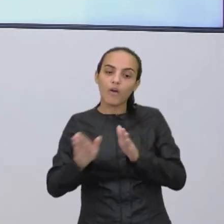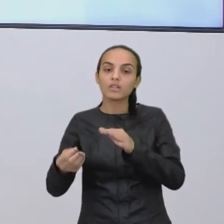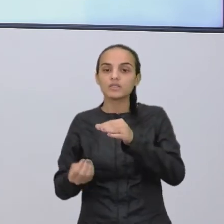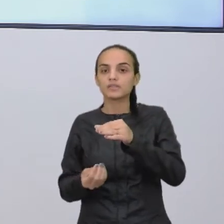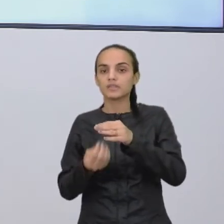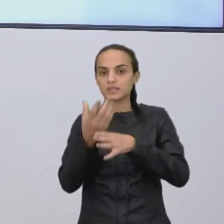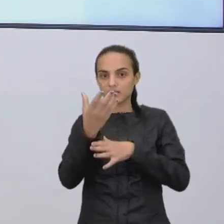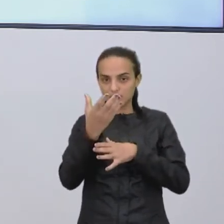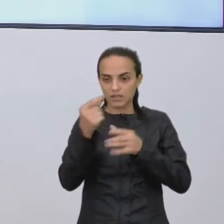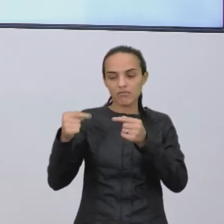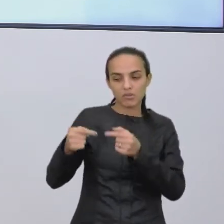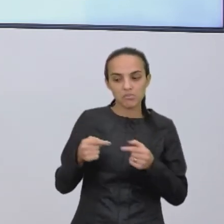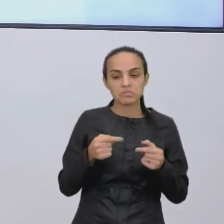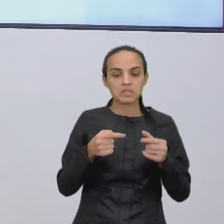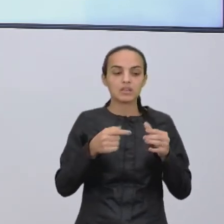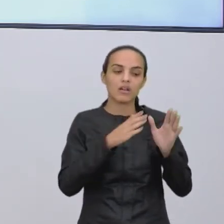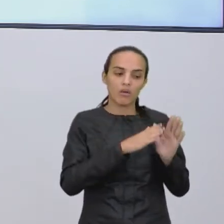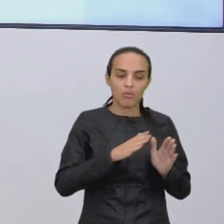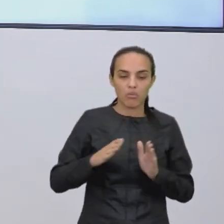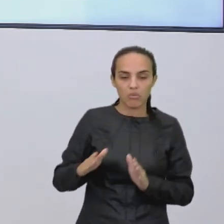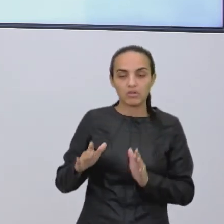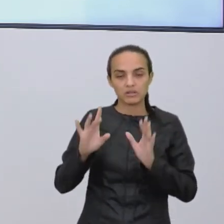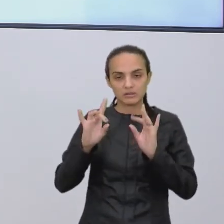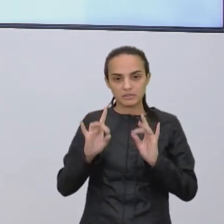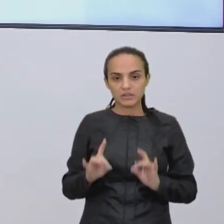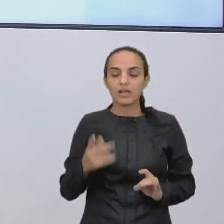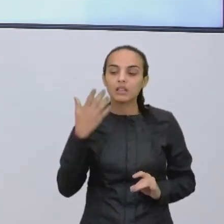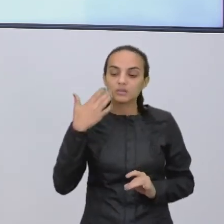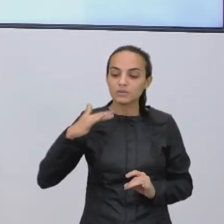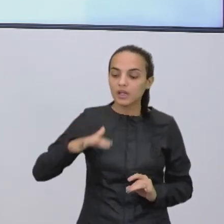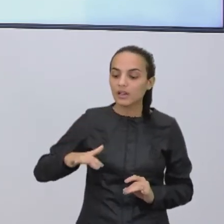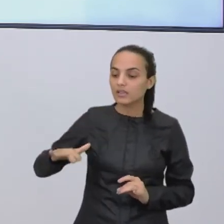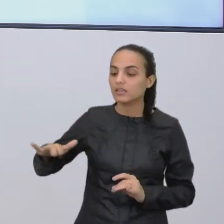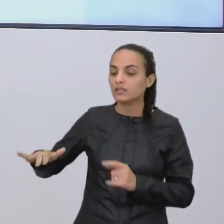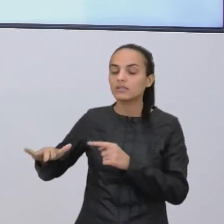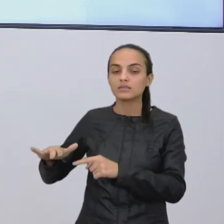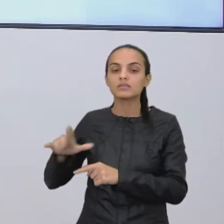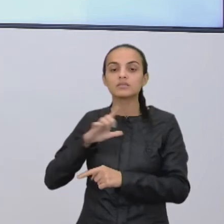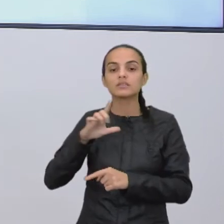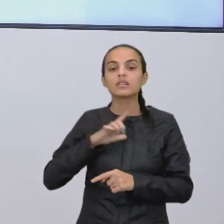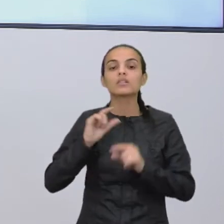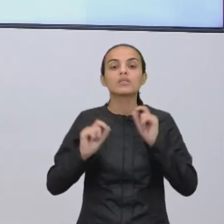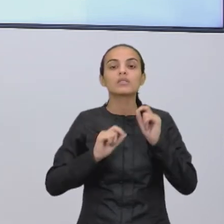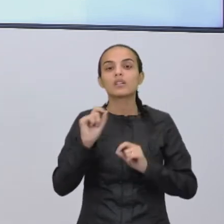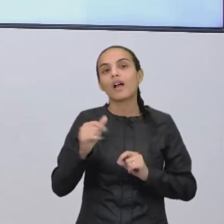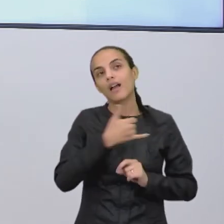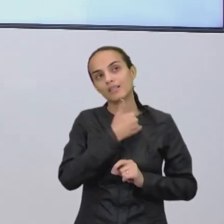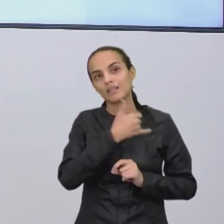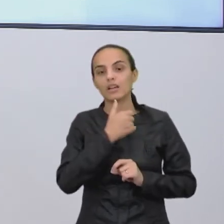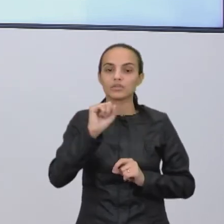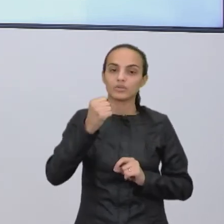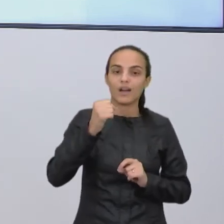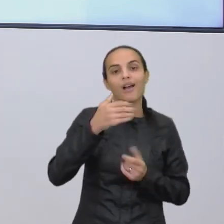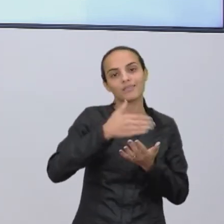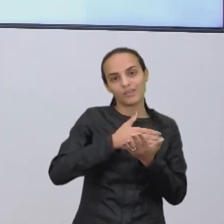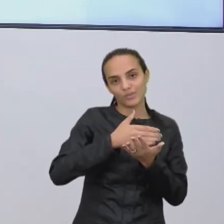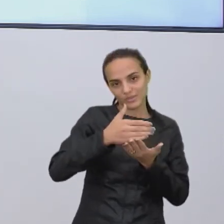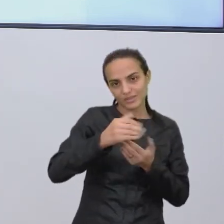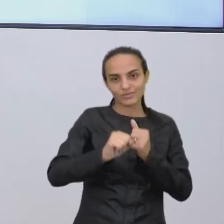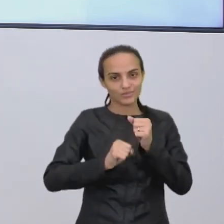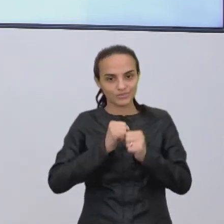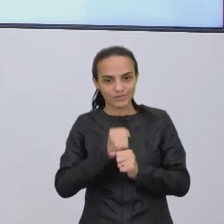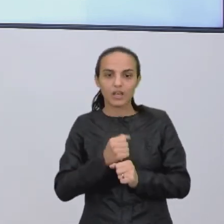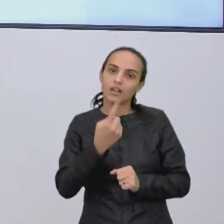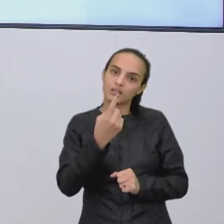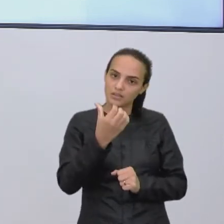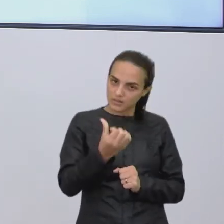uma associação. A sua criança tem quantos? Tem, sei lá, 8 anos. Tá, então, está nos anos iniciais. Tem 16